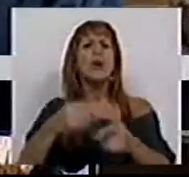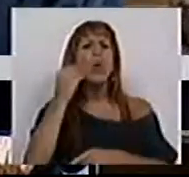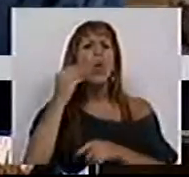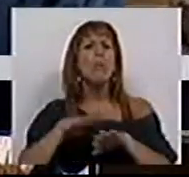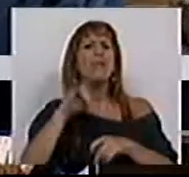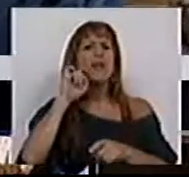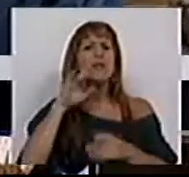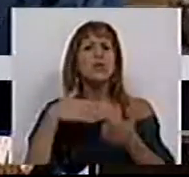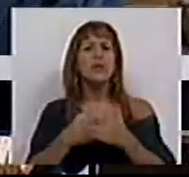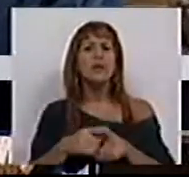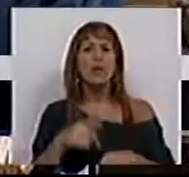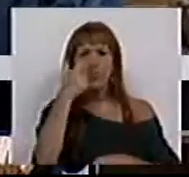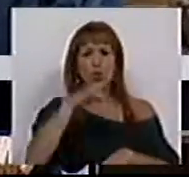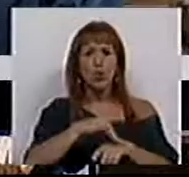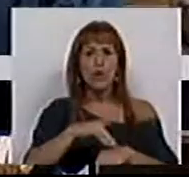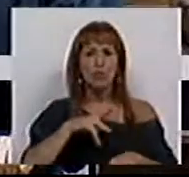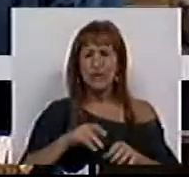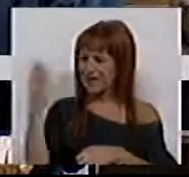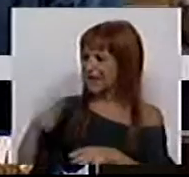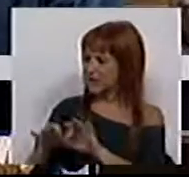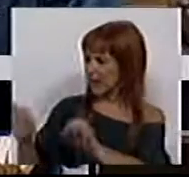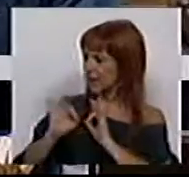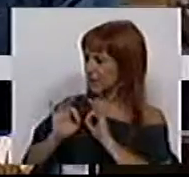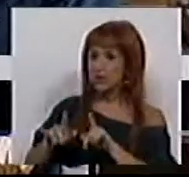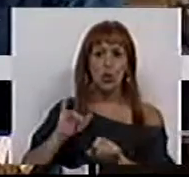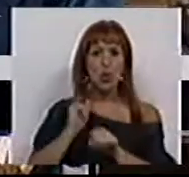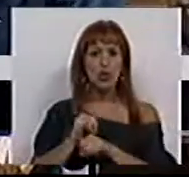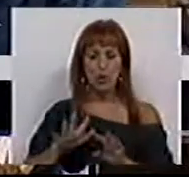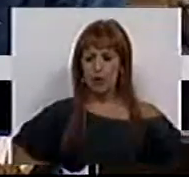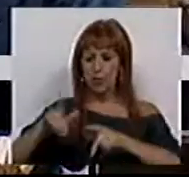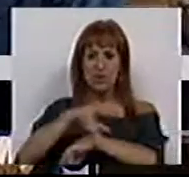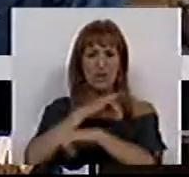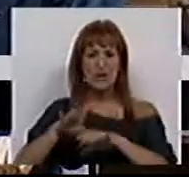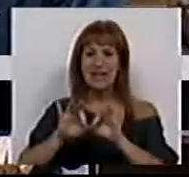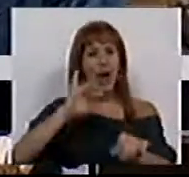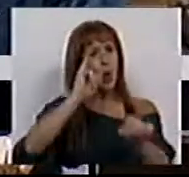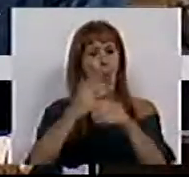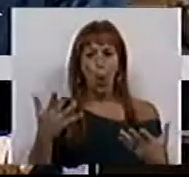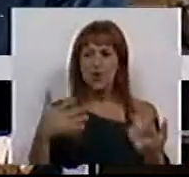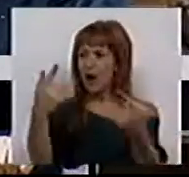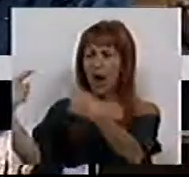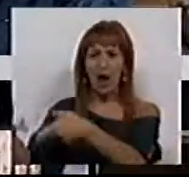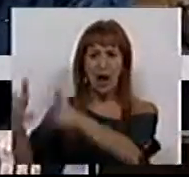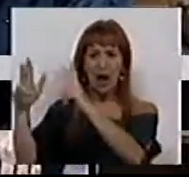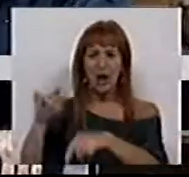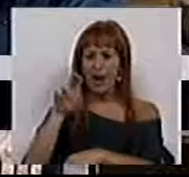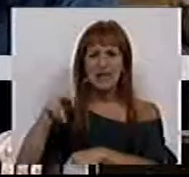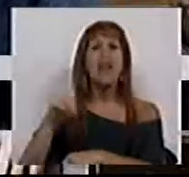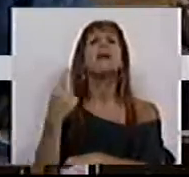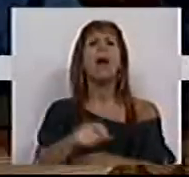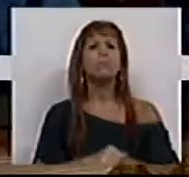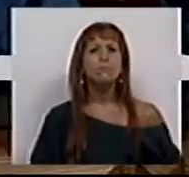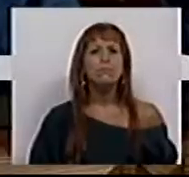Como é que vai assegurar que os doentes portugueses têm o mesmo direito ao tratamento, aos progressos da medicina que hoje estão à disposição do